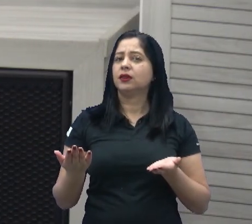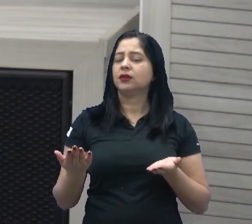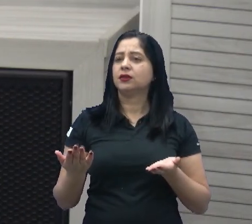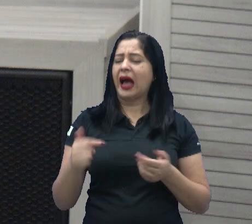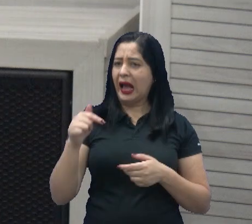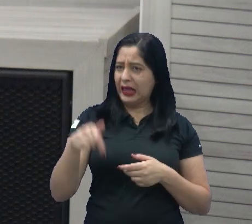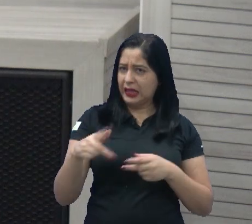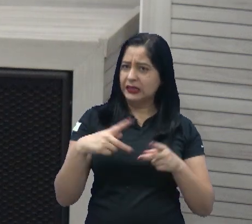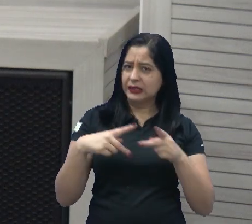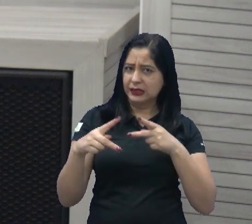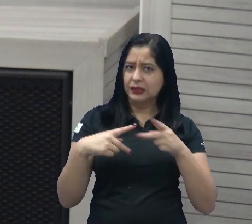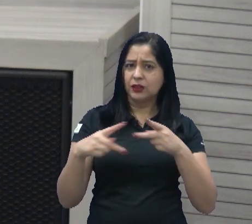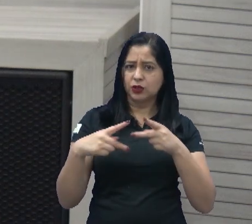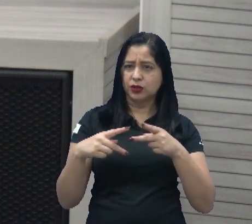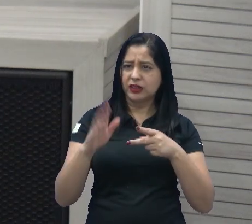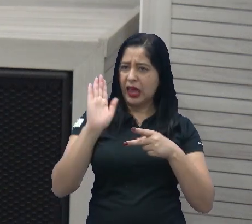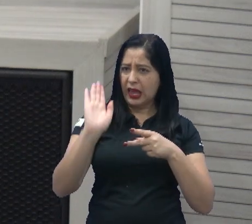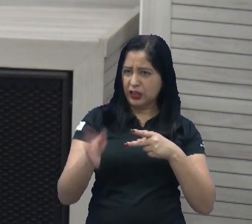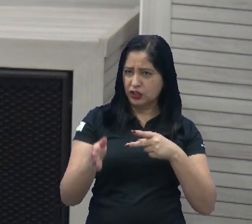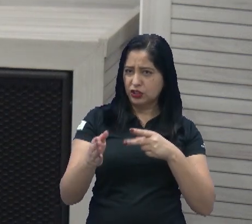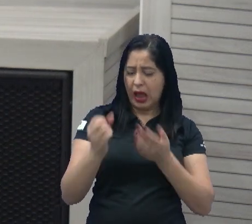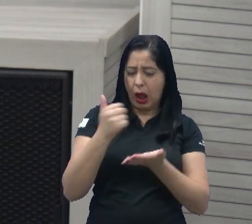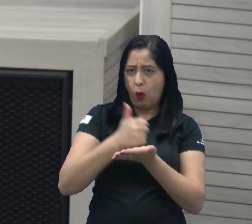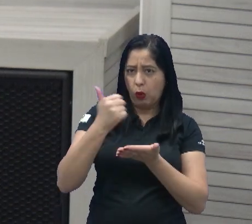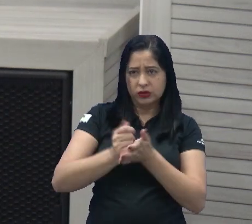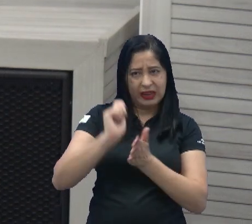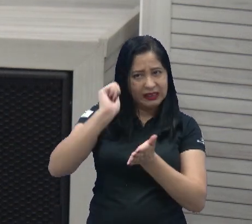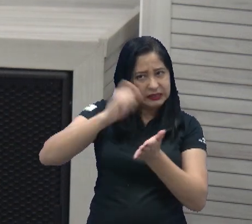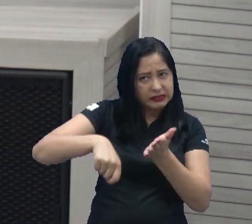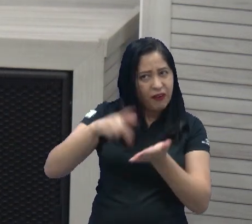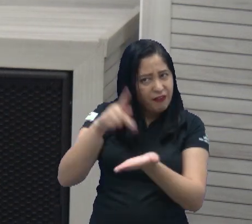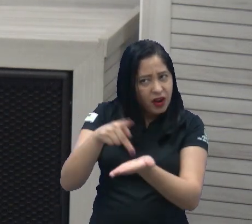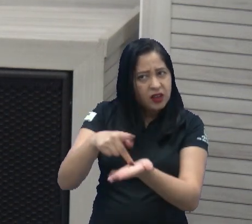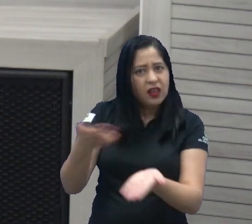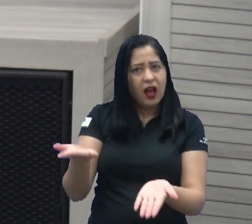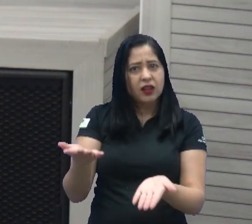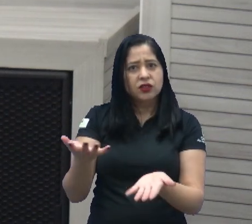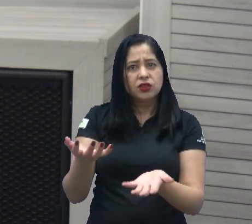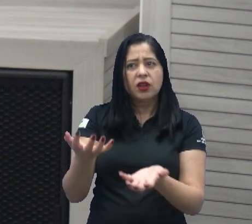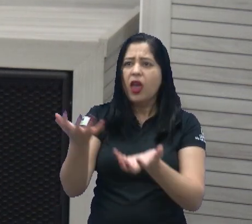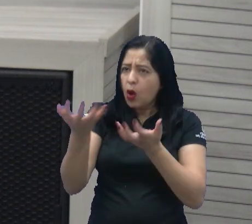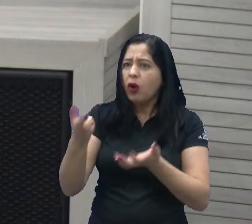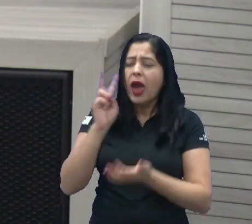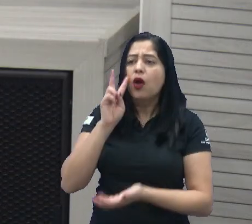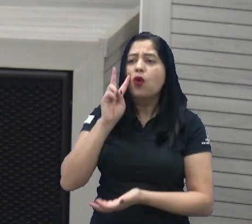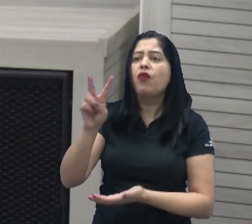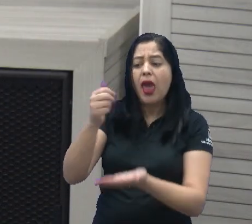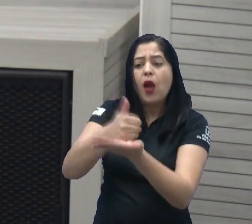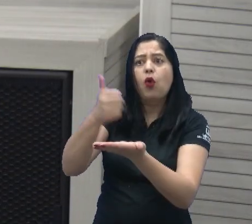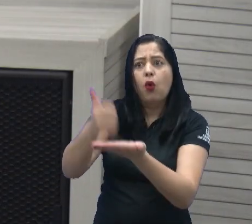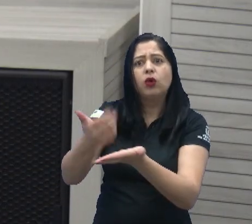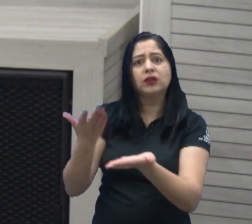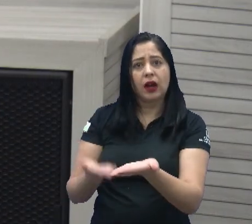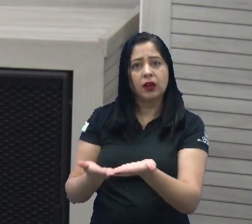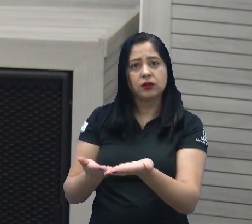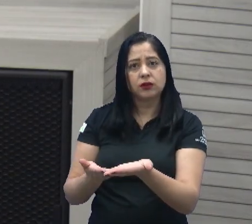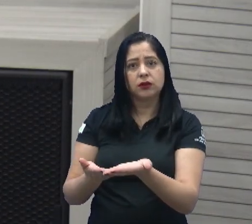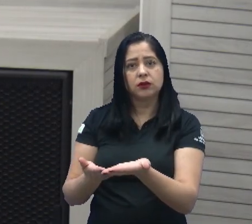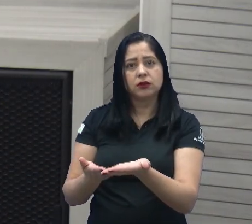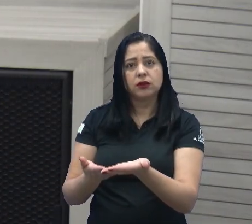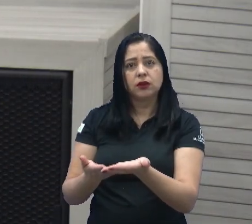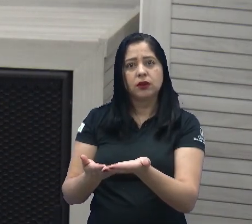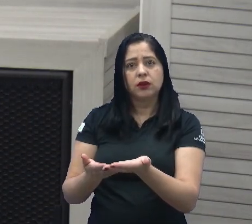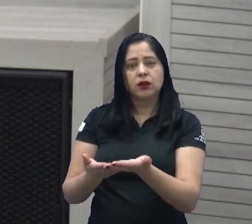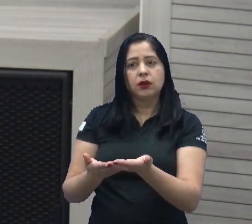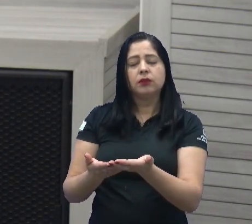São José dos Campos assinou formalmente o novo contrato de concessão? Nós queremos ver esse contrato. Foi enviado,